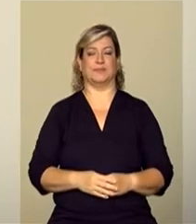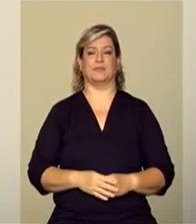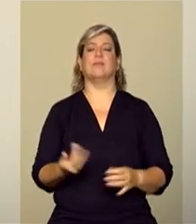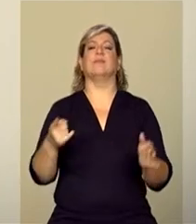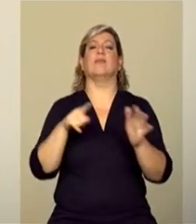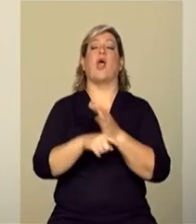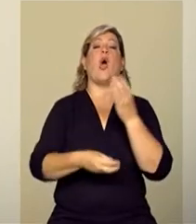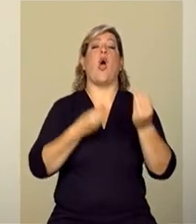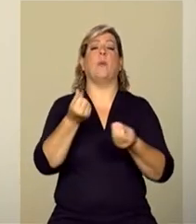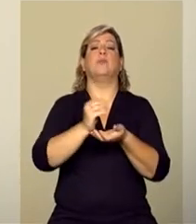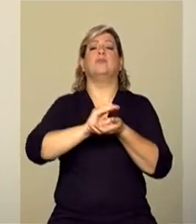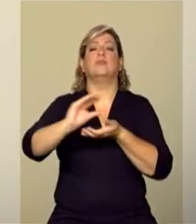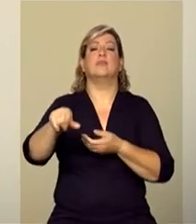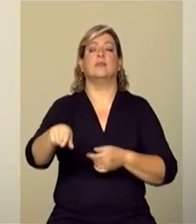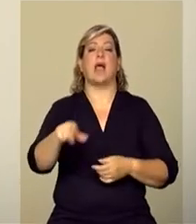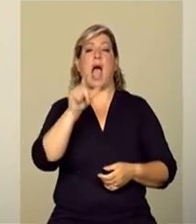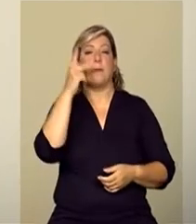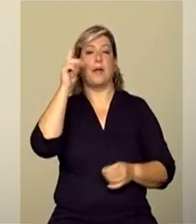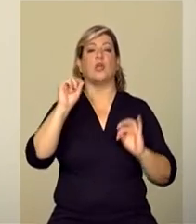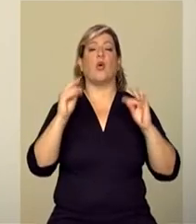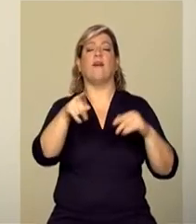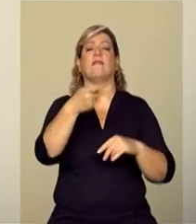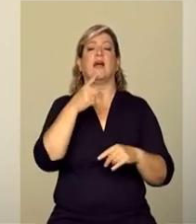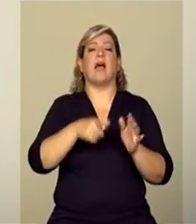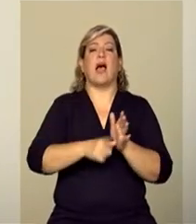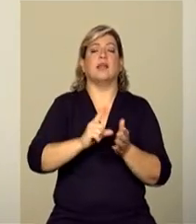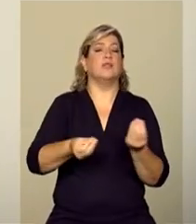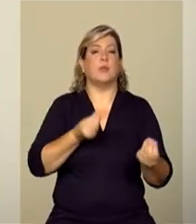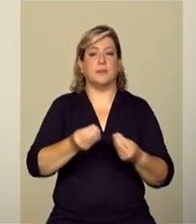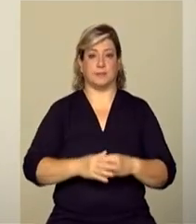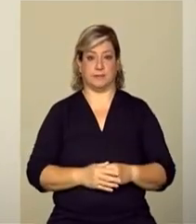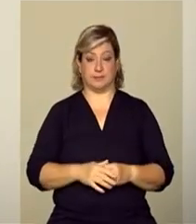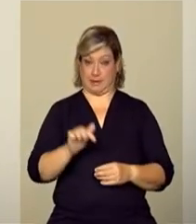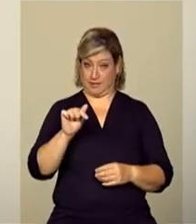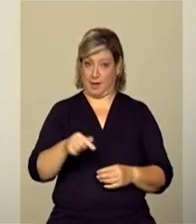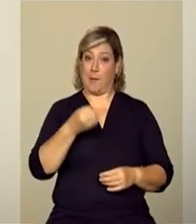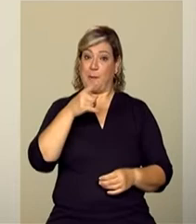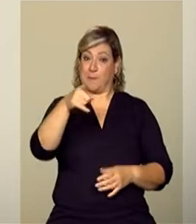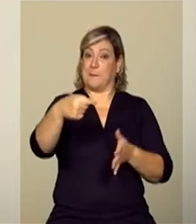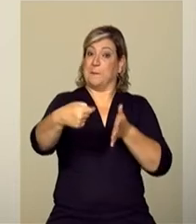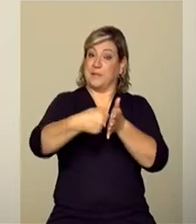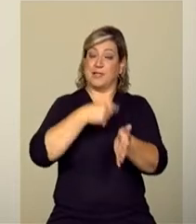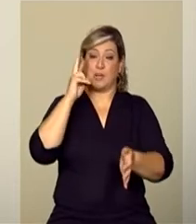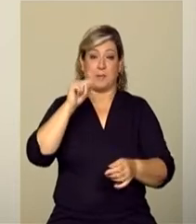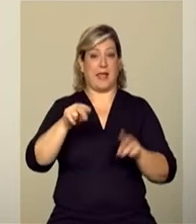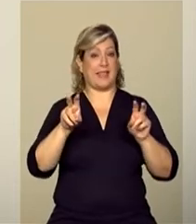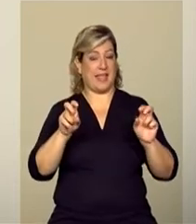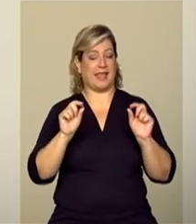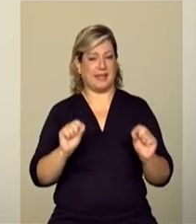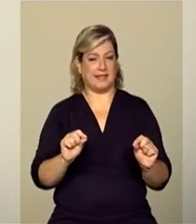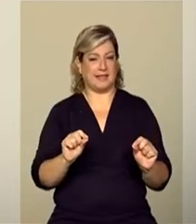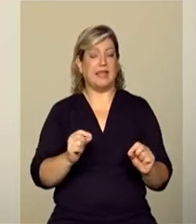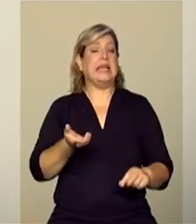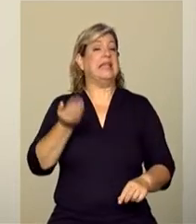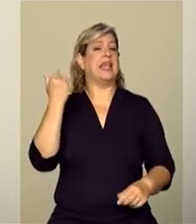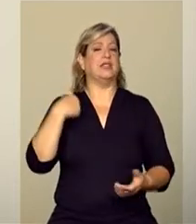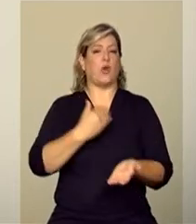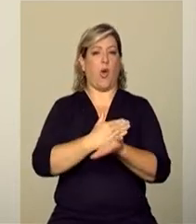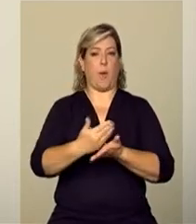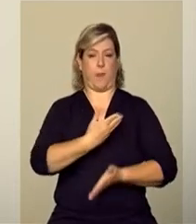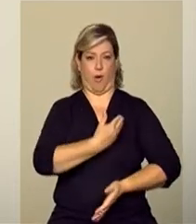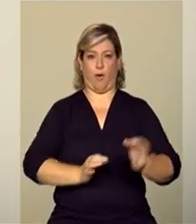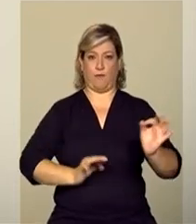estão os investimentos do Água Para todos que a senhora falou no início do café olha Luciano foi bom você voltar esse tema desde o início do meu governo